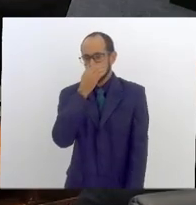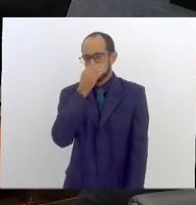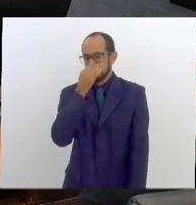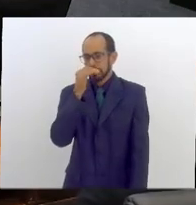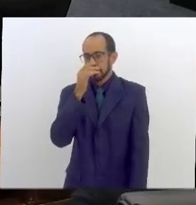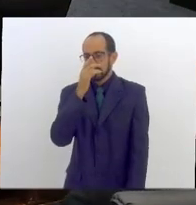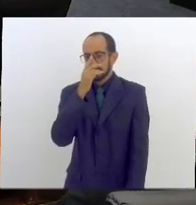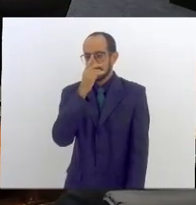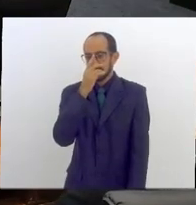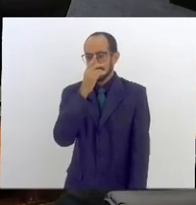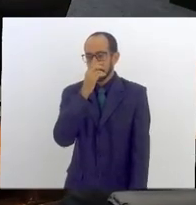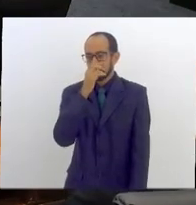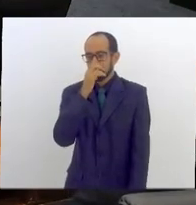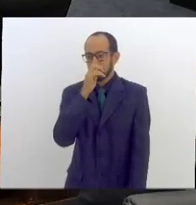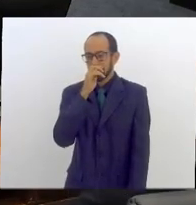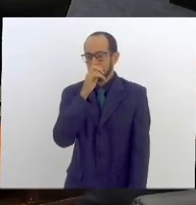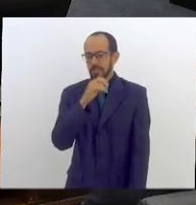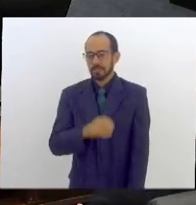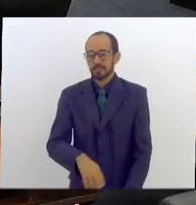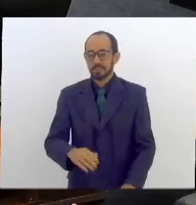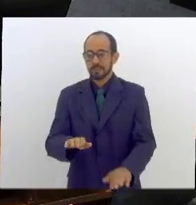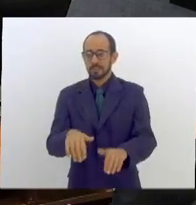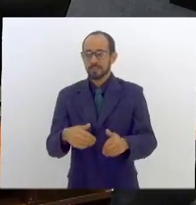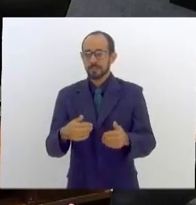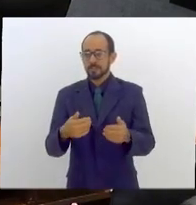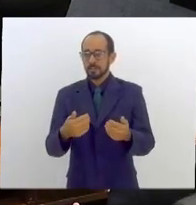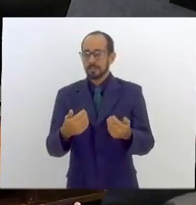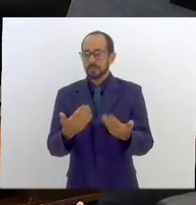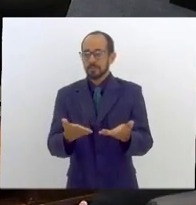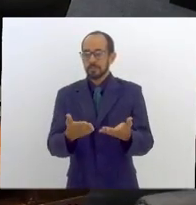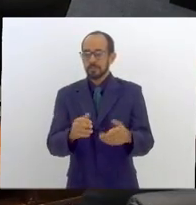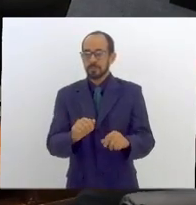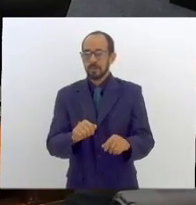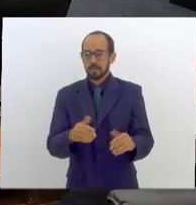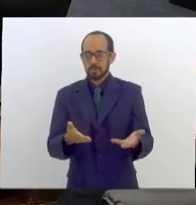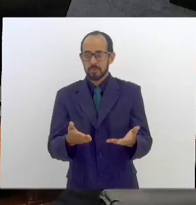Convido a deputada Alana Passos a fazer uma saudação.